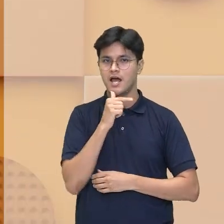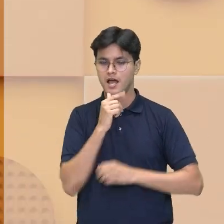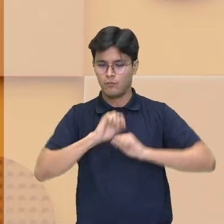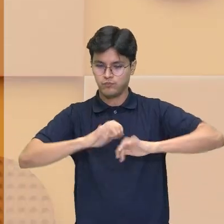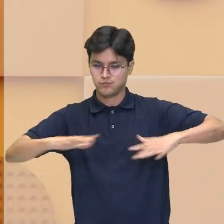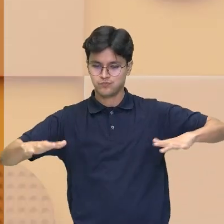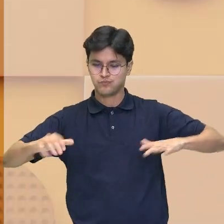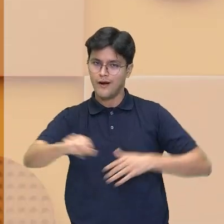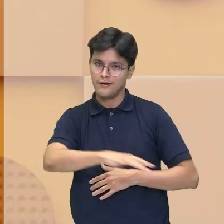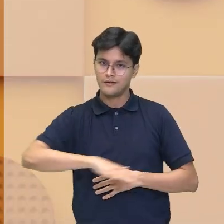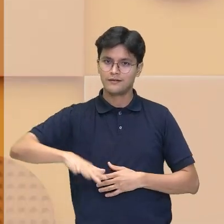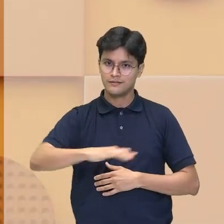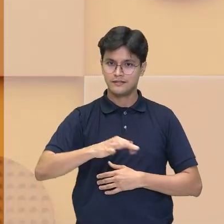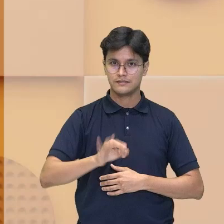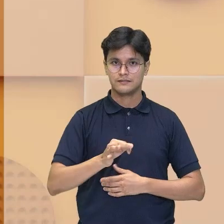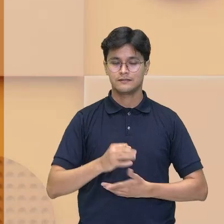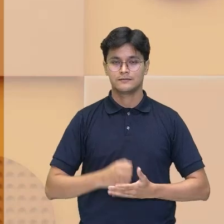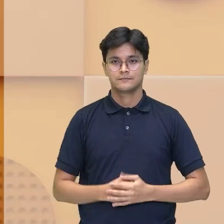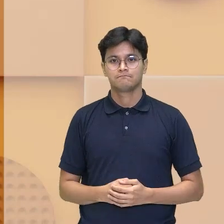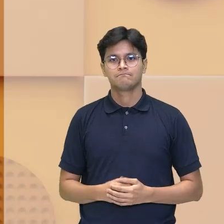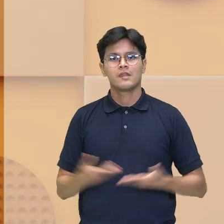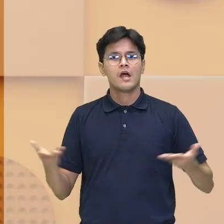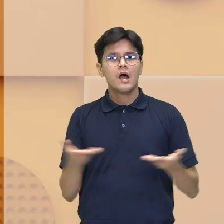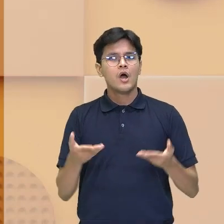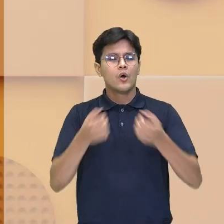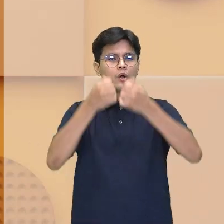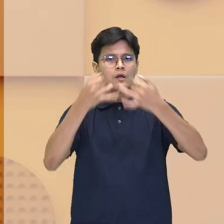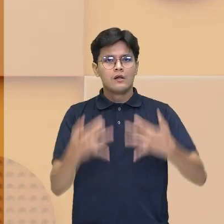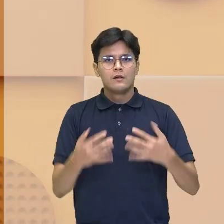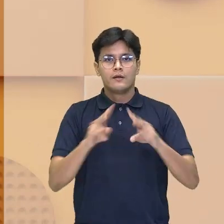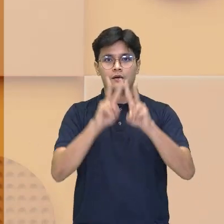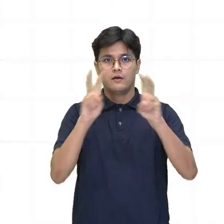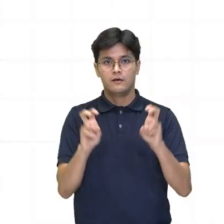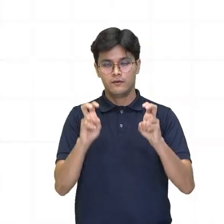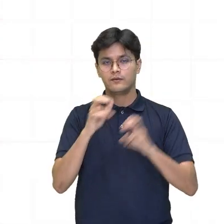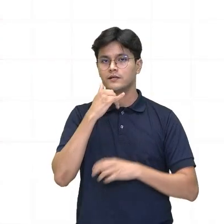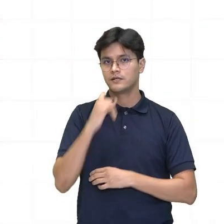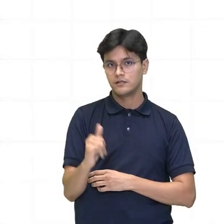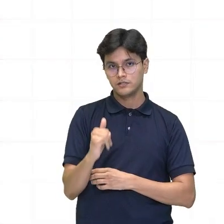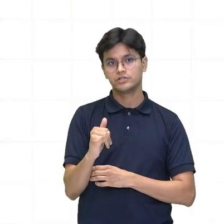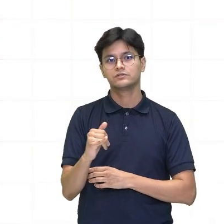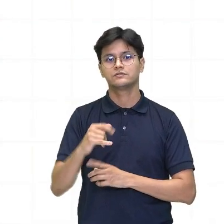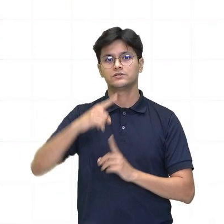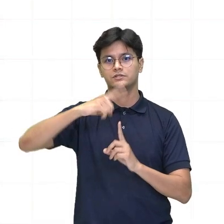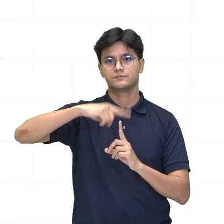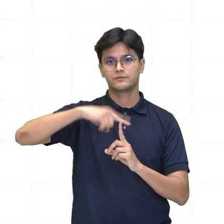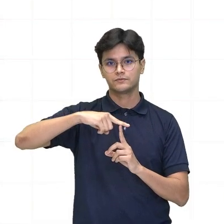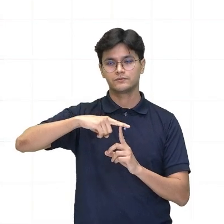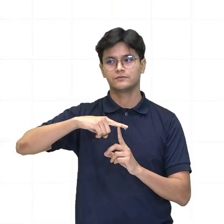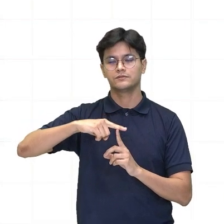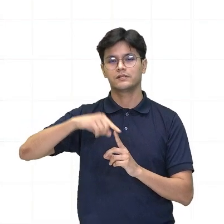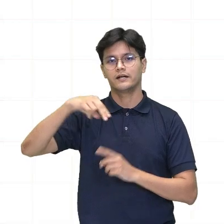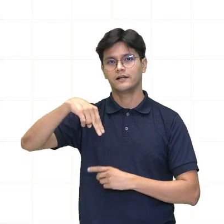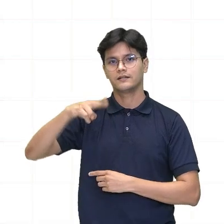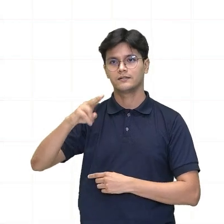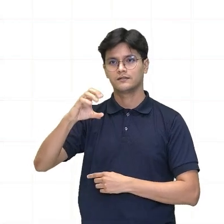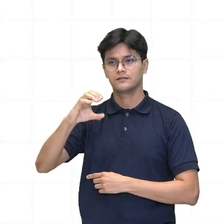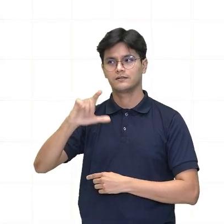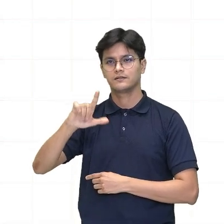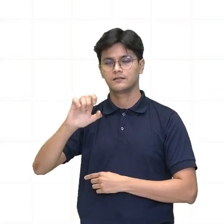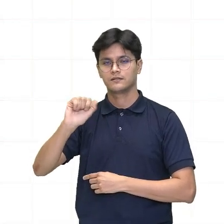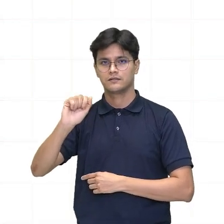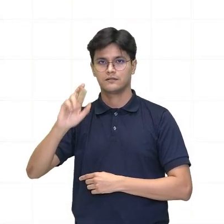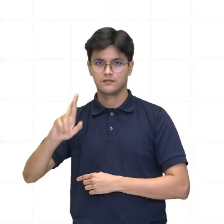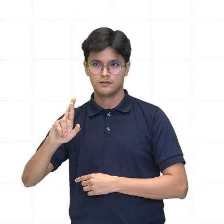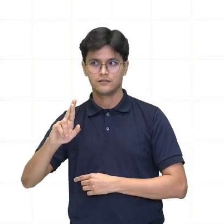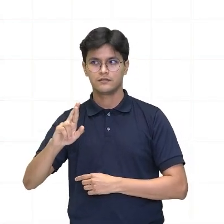Aqueles ecossistemas que estão ali. Vamos agora falar de energia nuclear. Nós temos aí que ela também vai ser chamada de